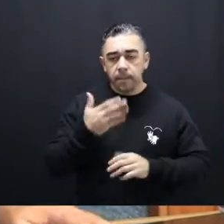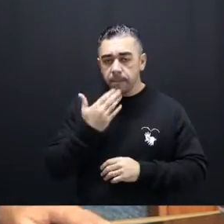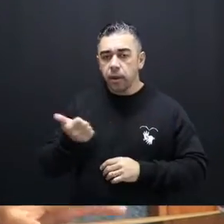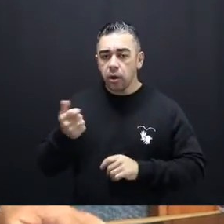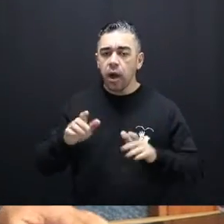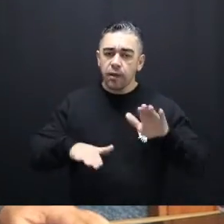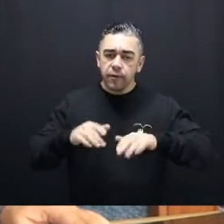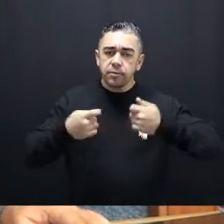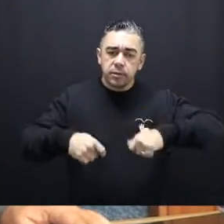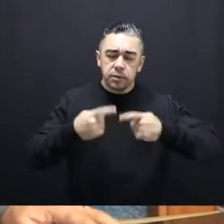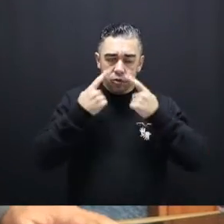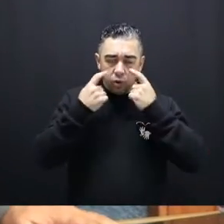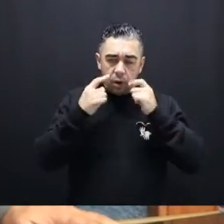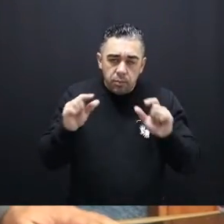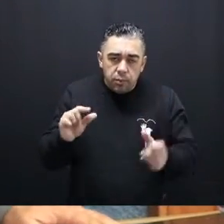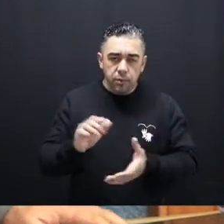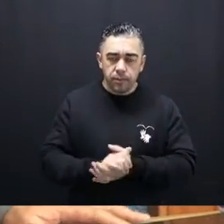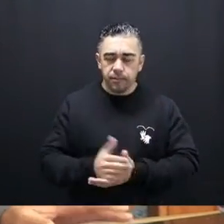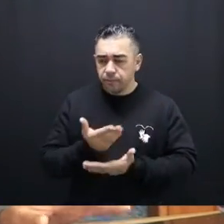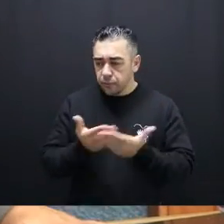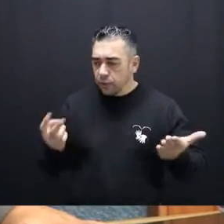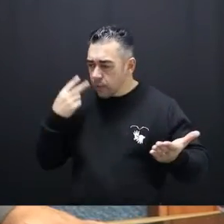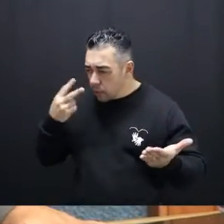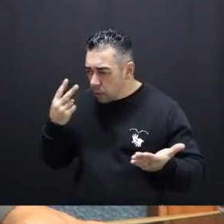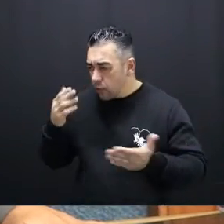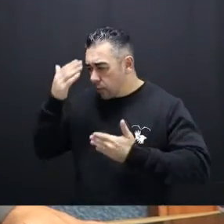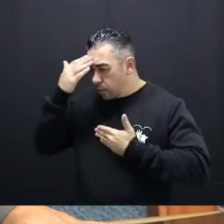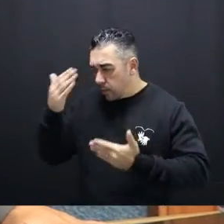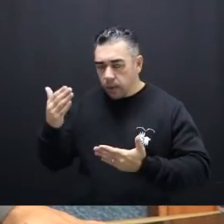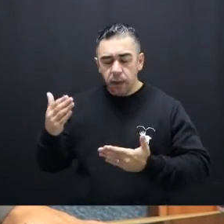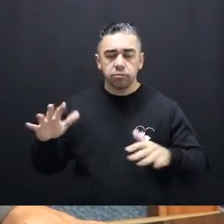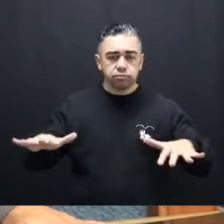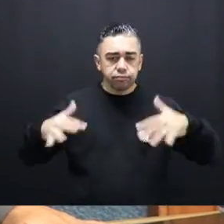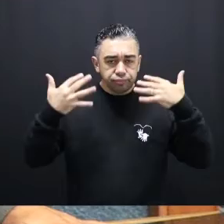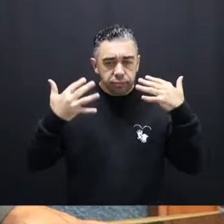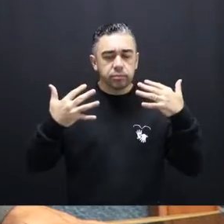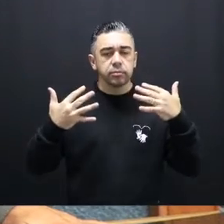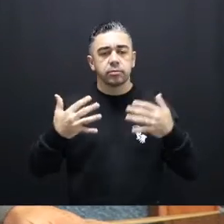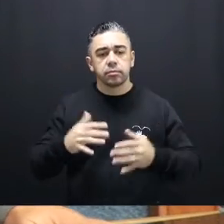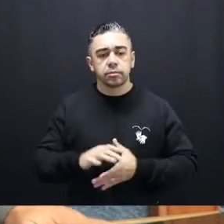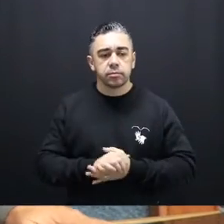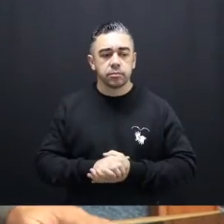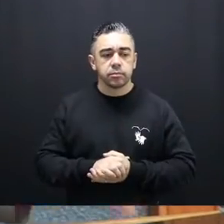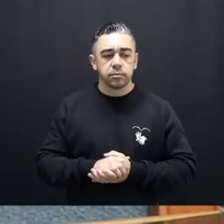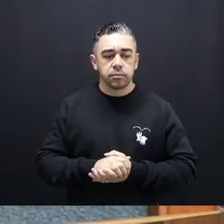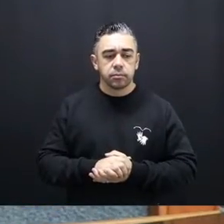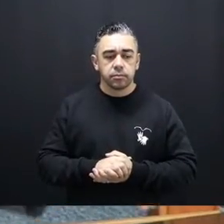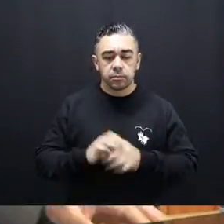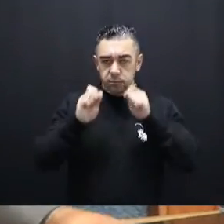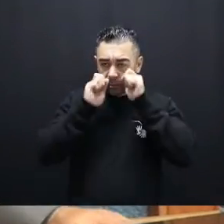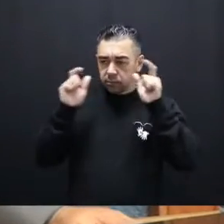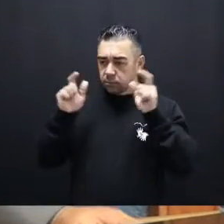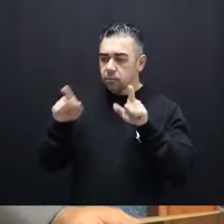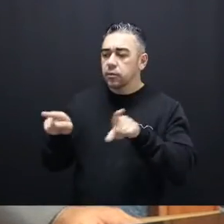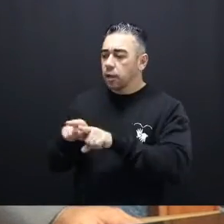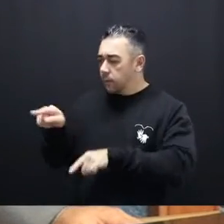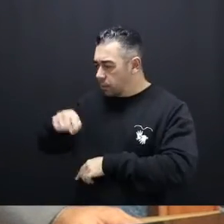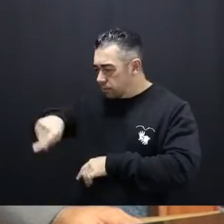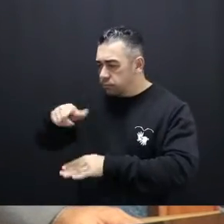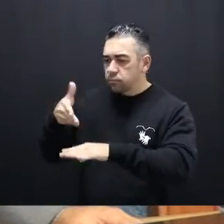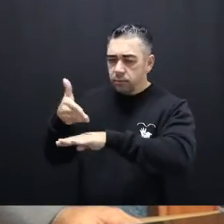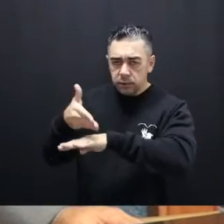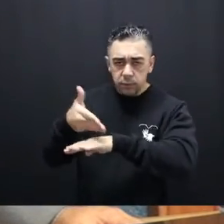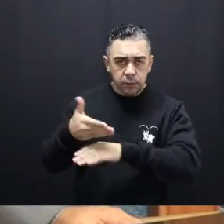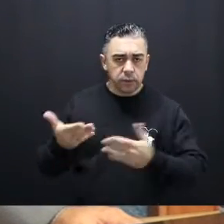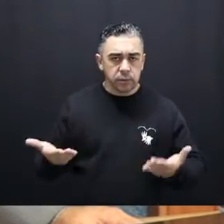dá uma choradinha senhor Vereador obrigado por me ouvir atentamente pelas participações